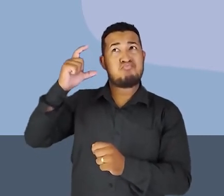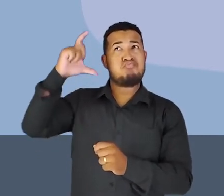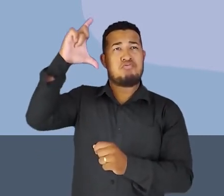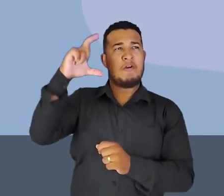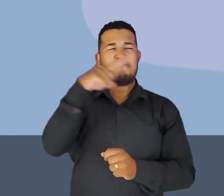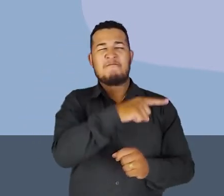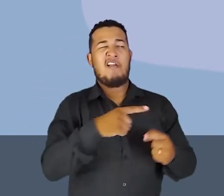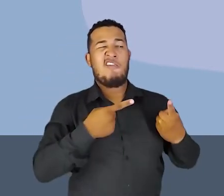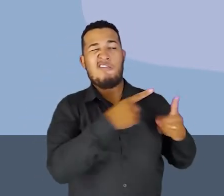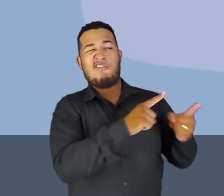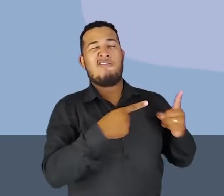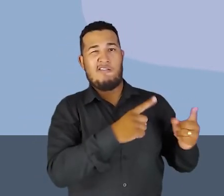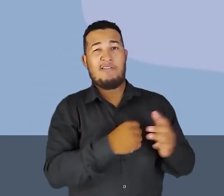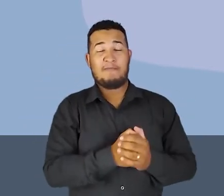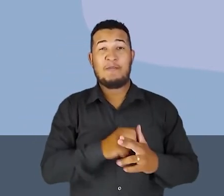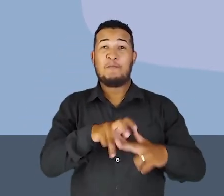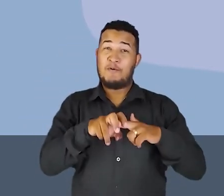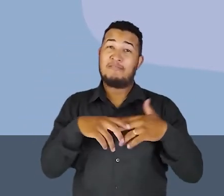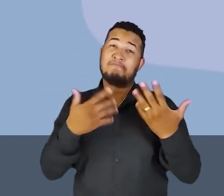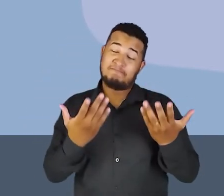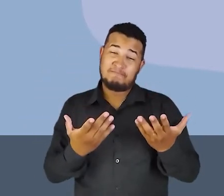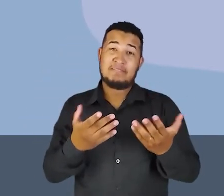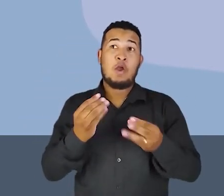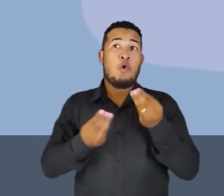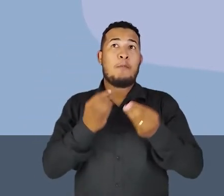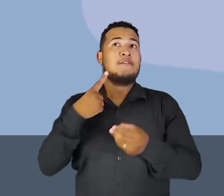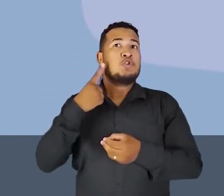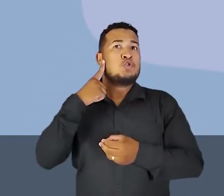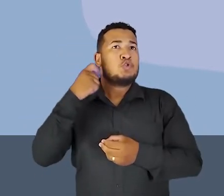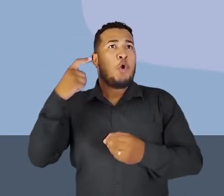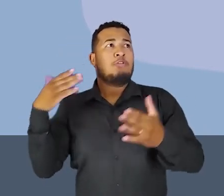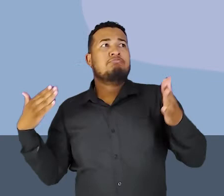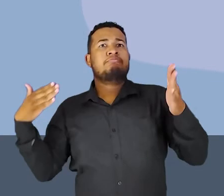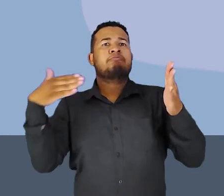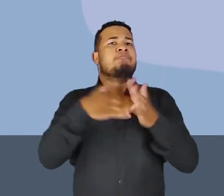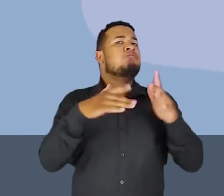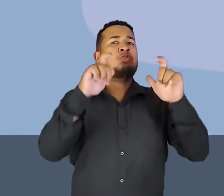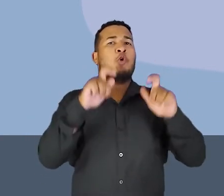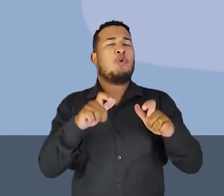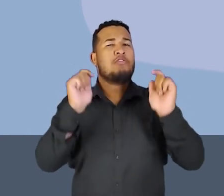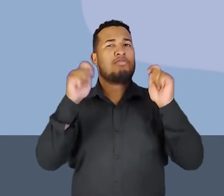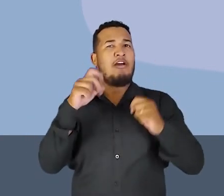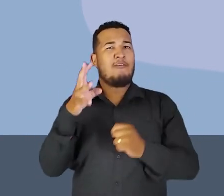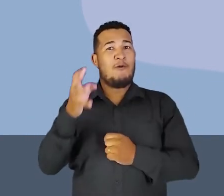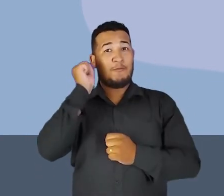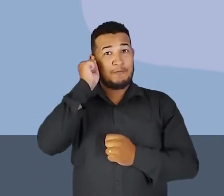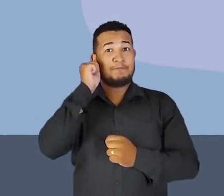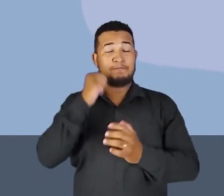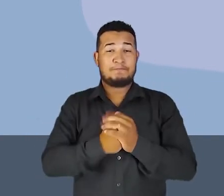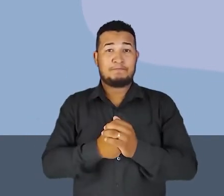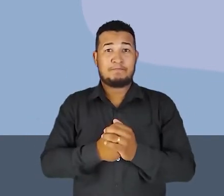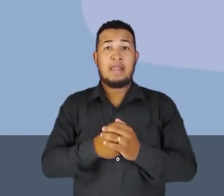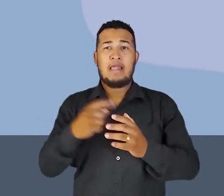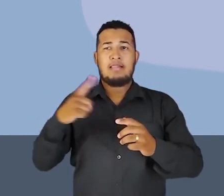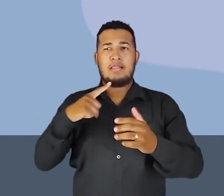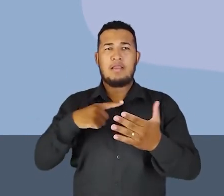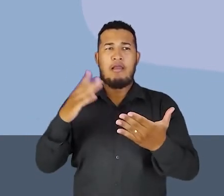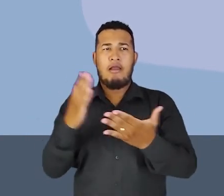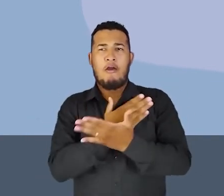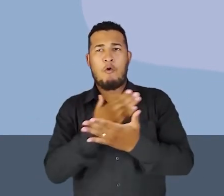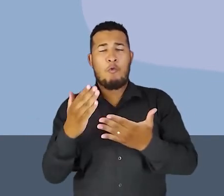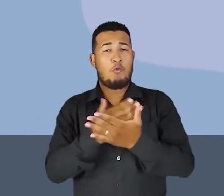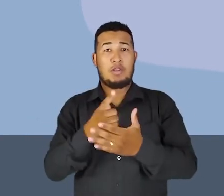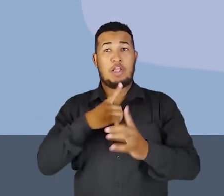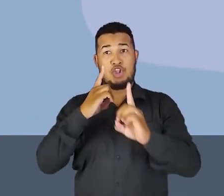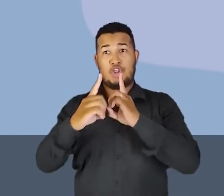volume e até onde esse som consegue chegar, até onde ele é audível. Existem instrumentos que são muito